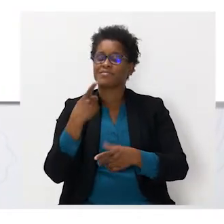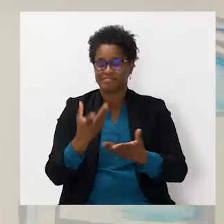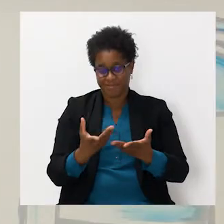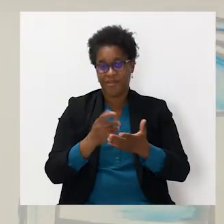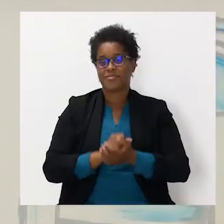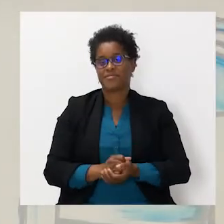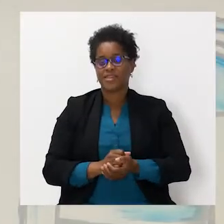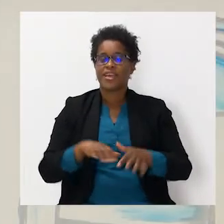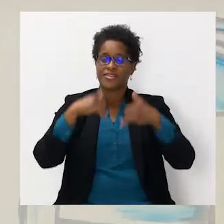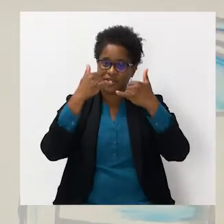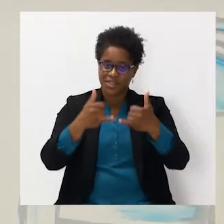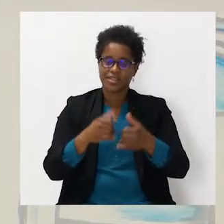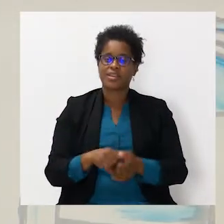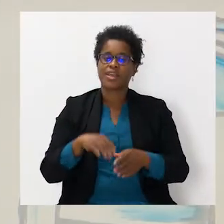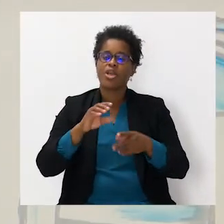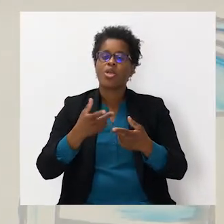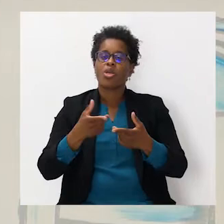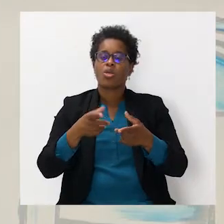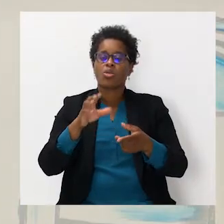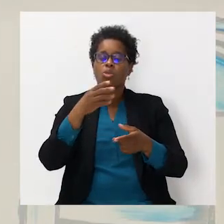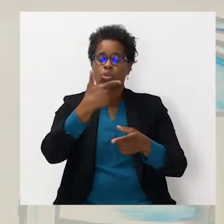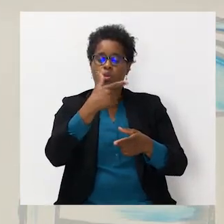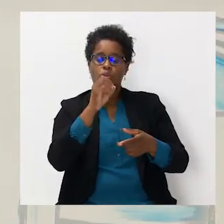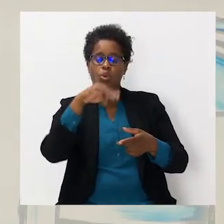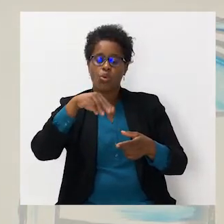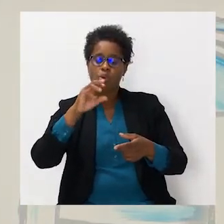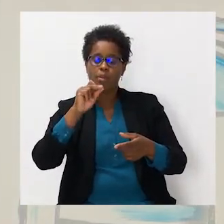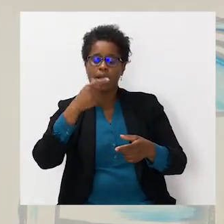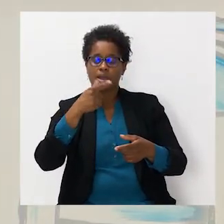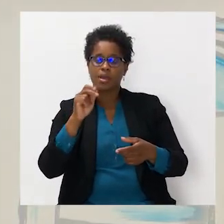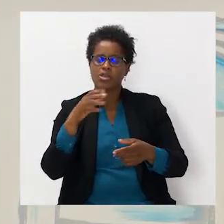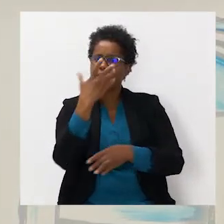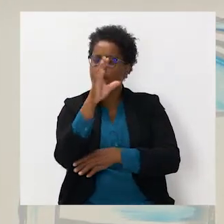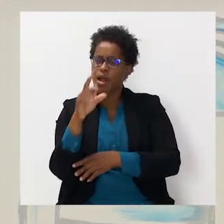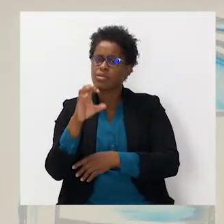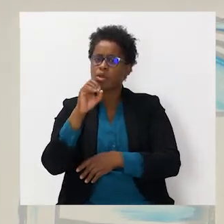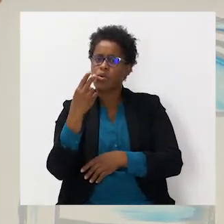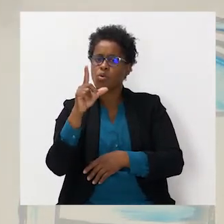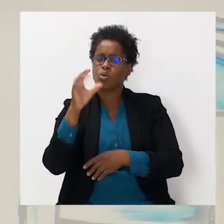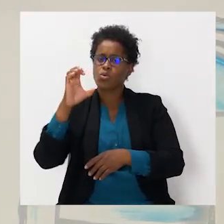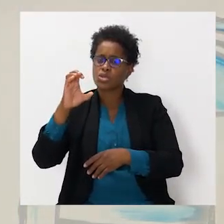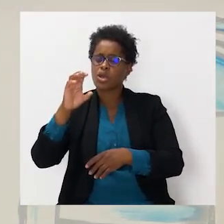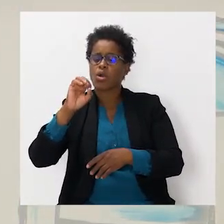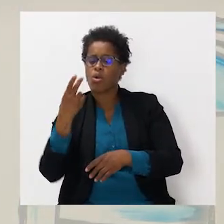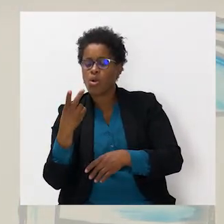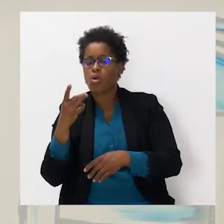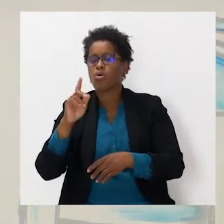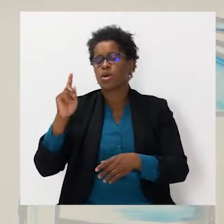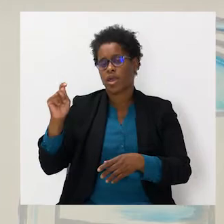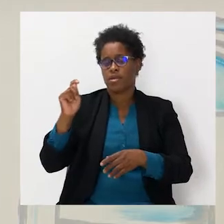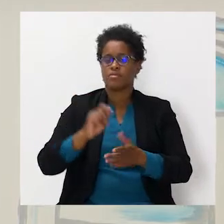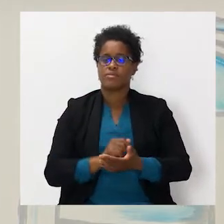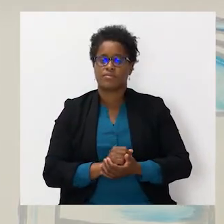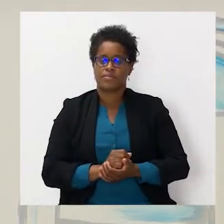claro. A seguir, tomate. Tomate é uma planta cultivada ou é uma planta